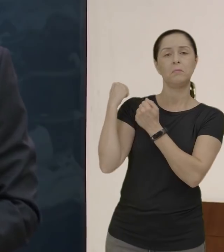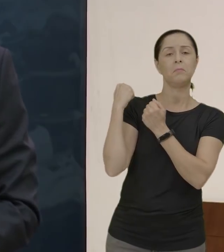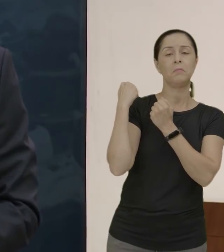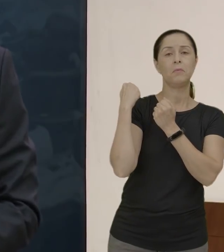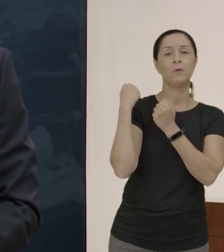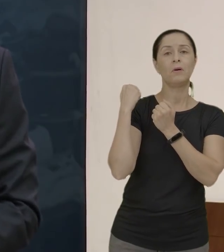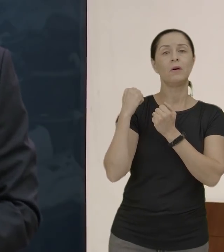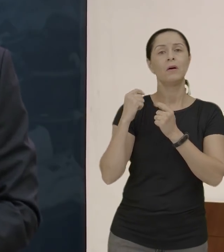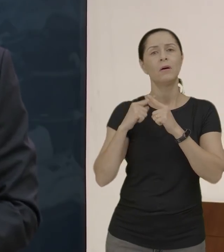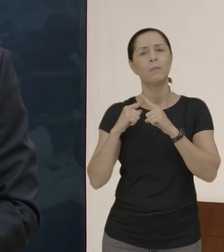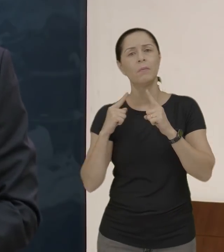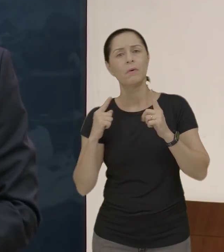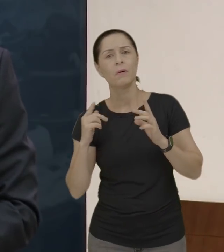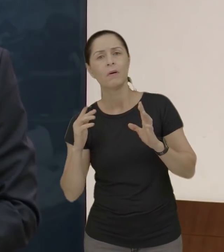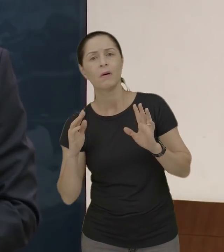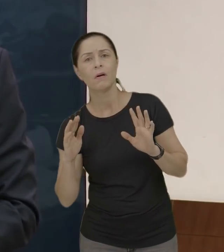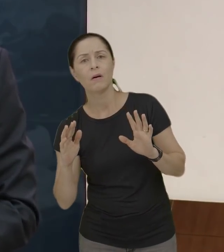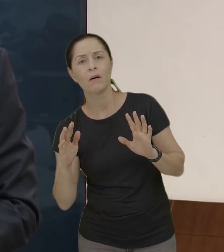sacrifício?